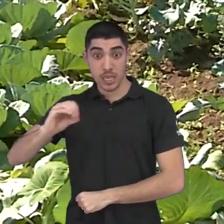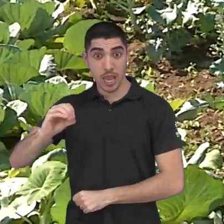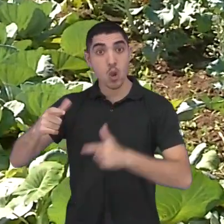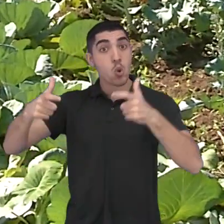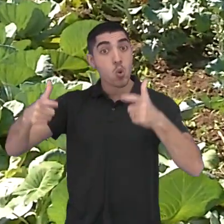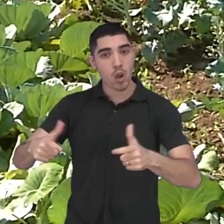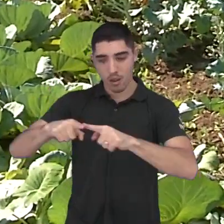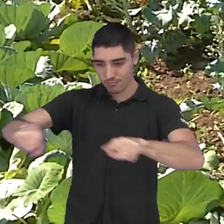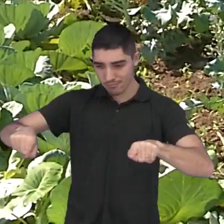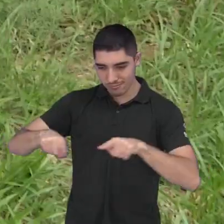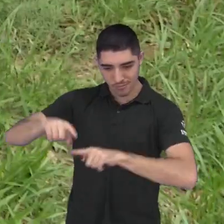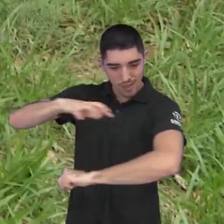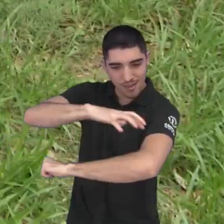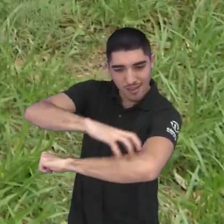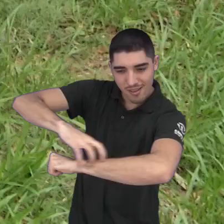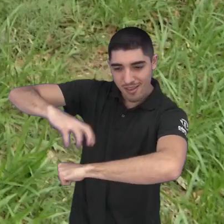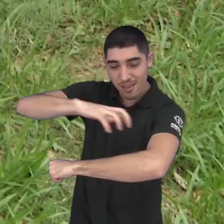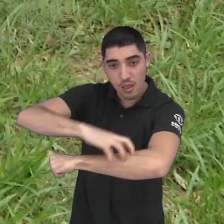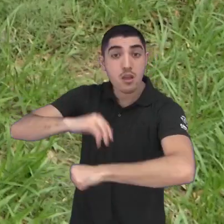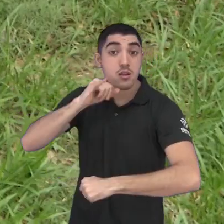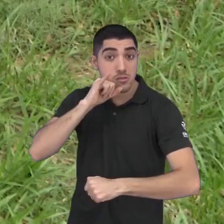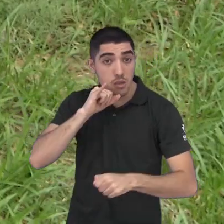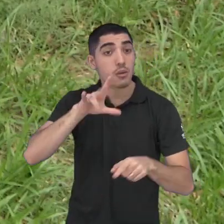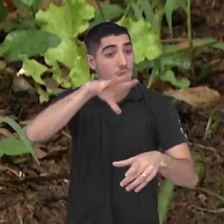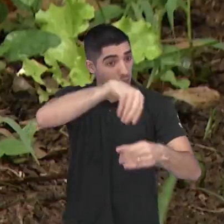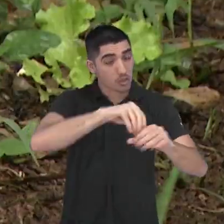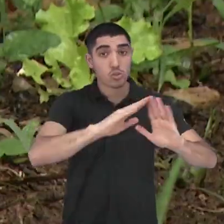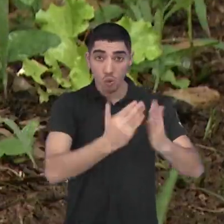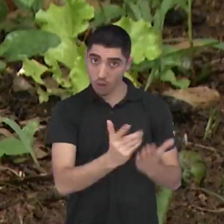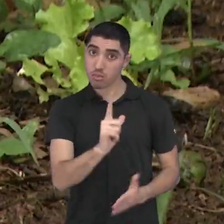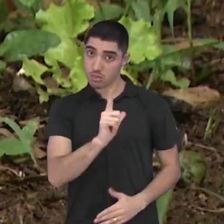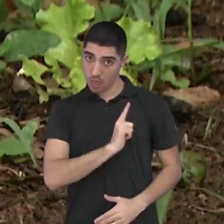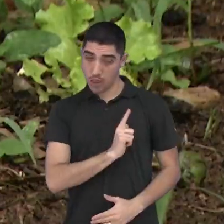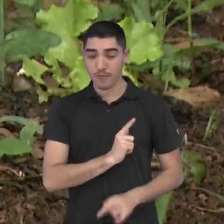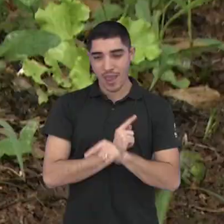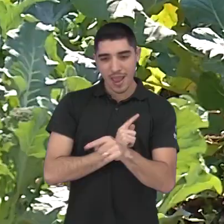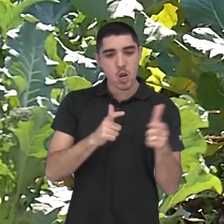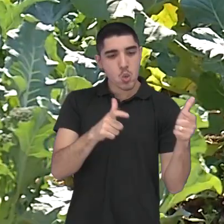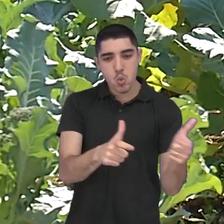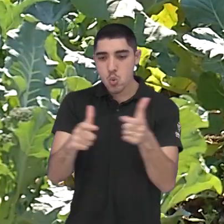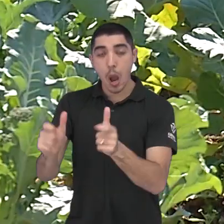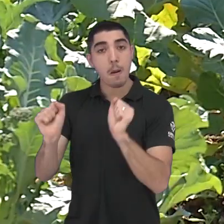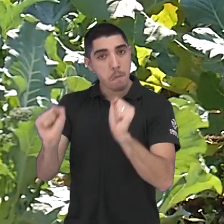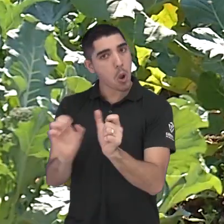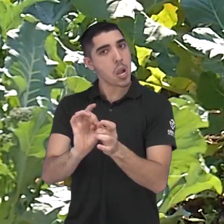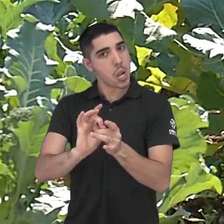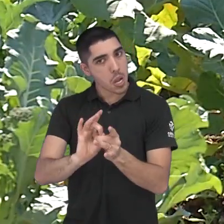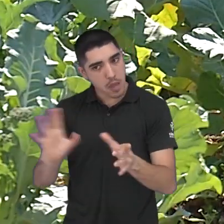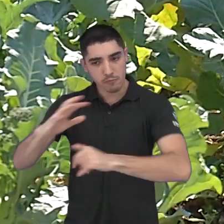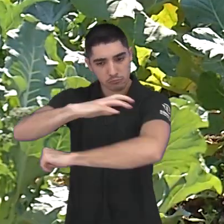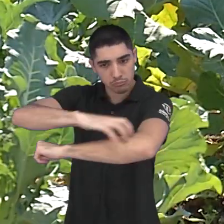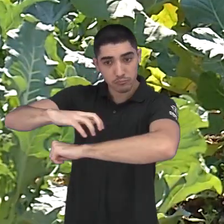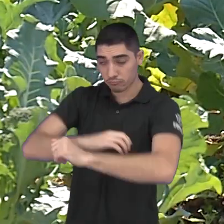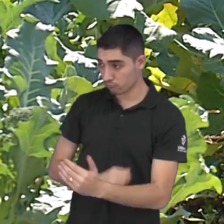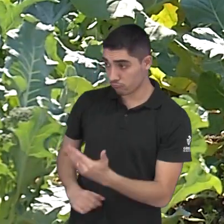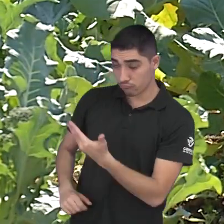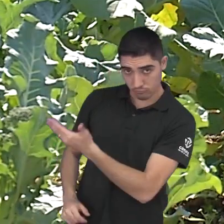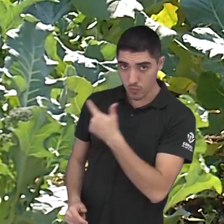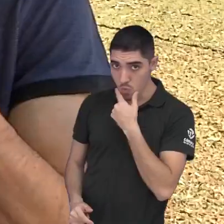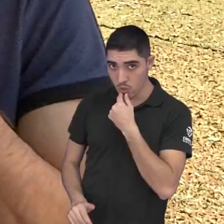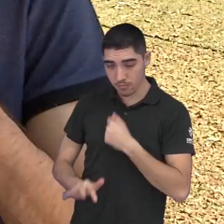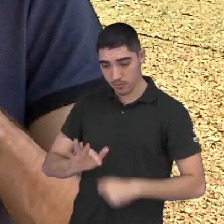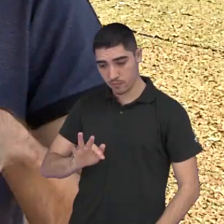hortas urbanas localizadas em diferentes locais como dentro das escolas além de viabilizar espaços para o